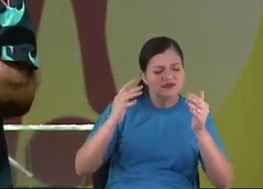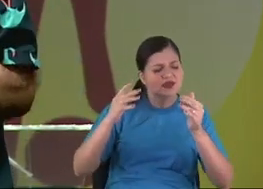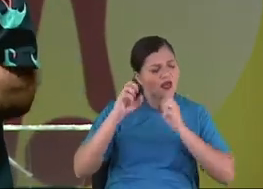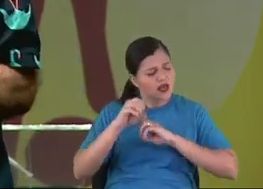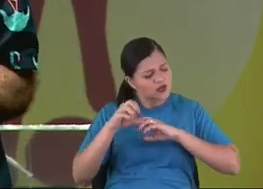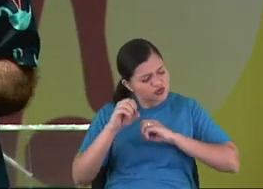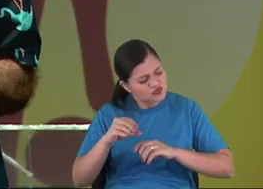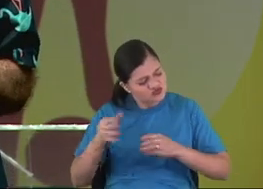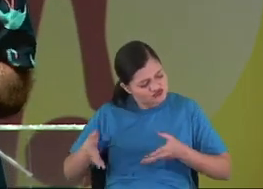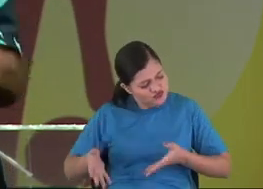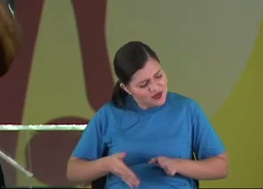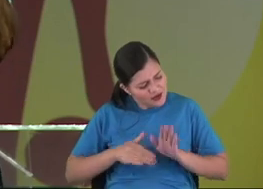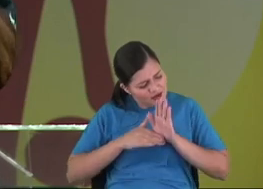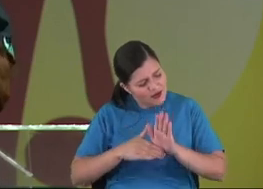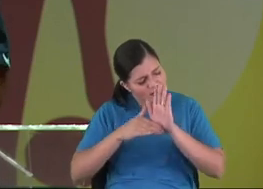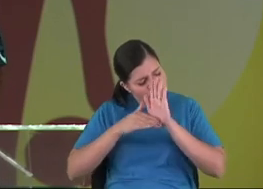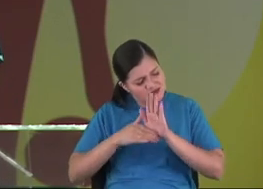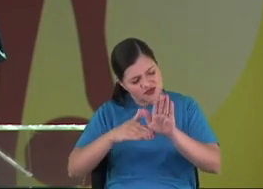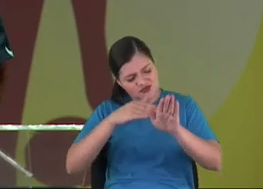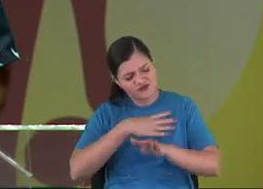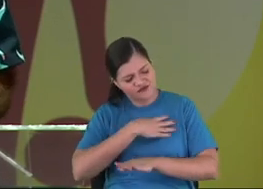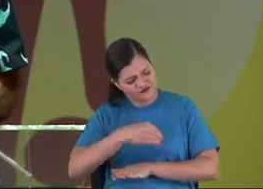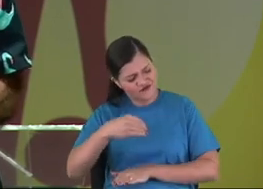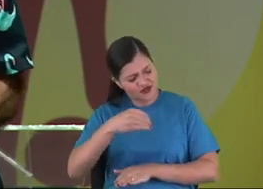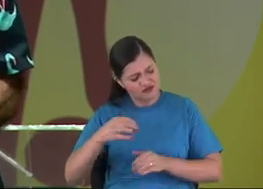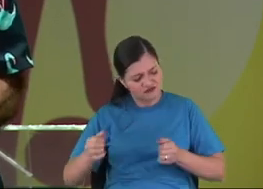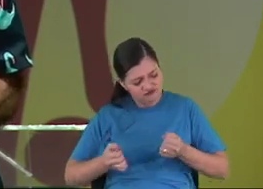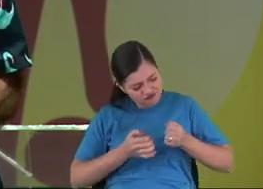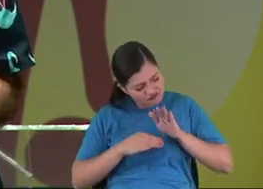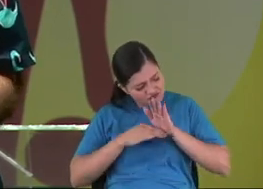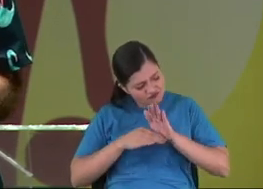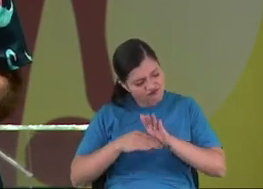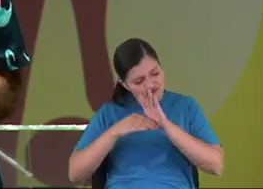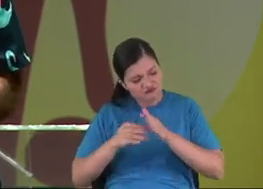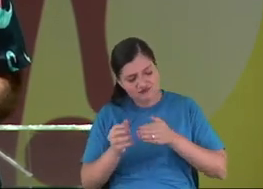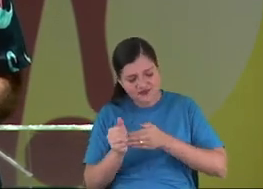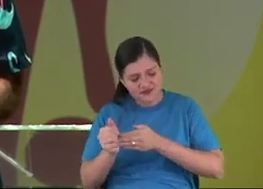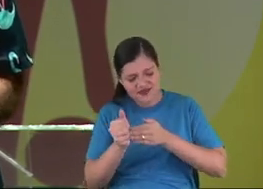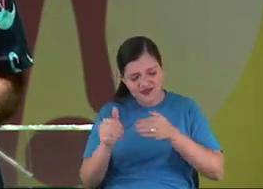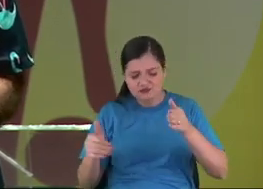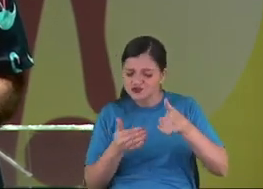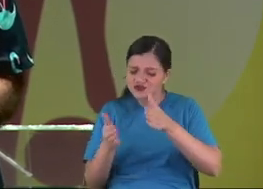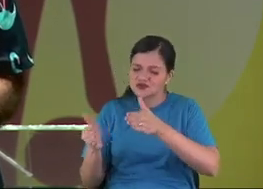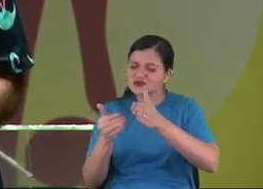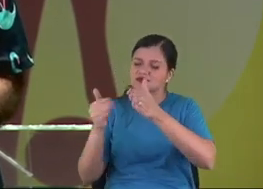caminhar, Senhor, de ajudar a caminhar esses filhos nos teus caminhos,